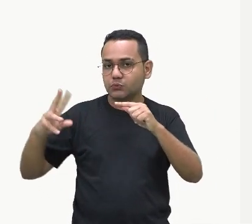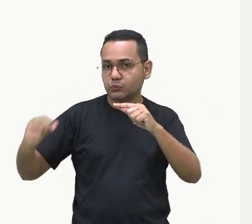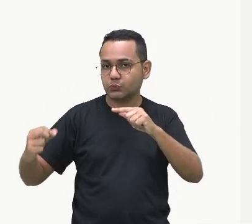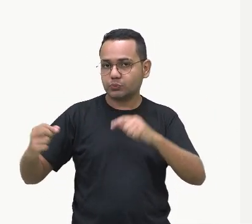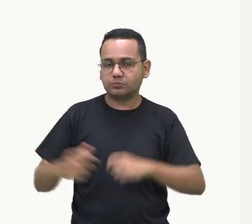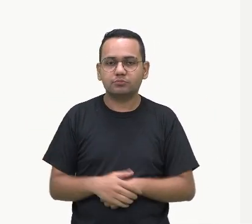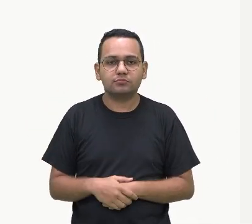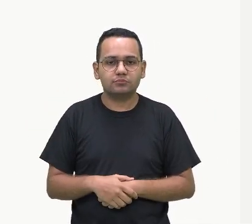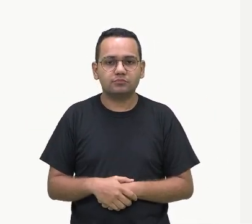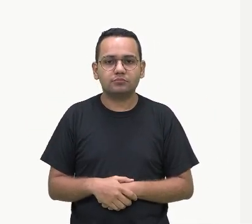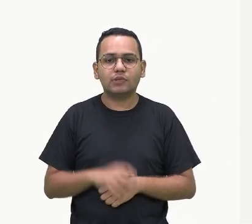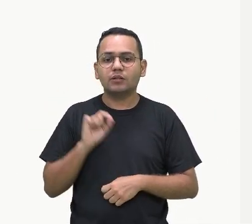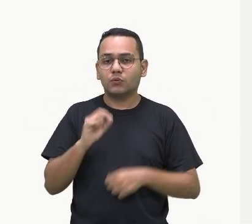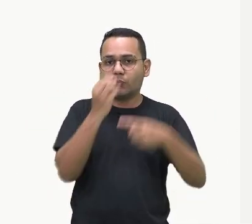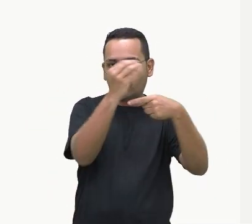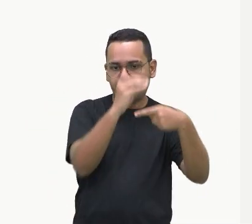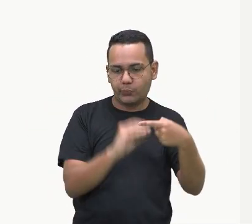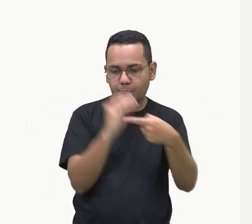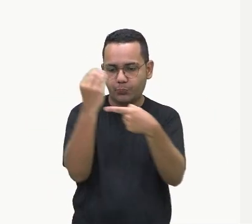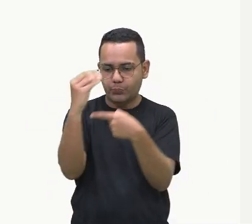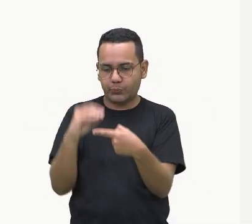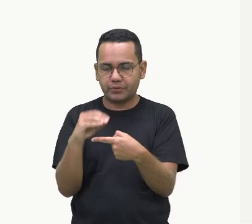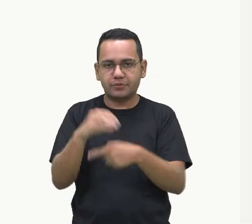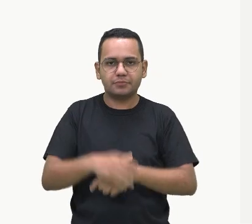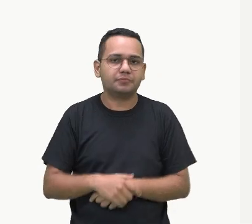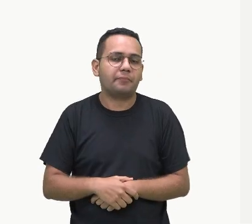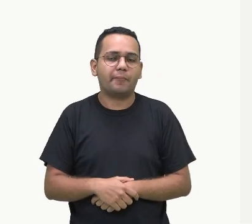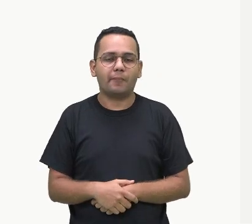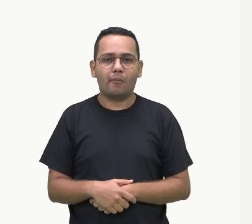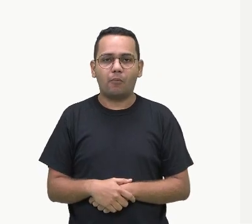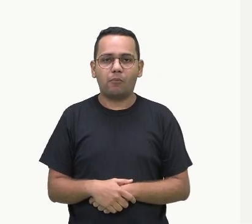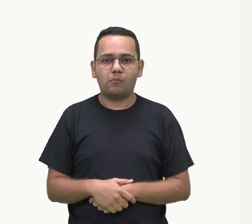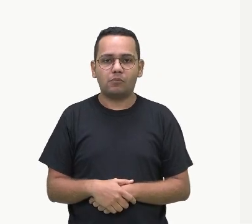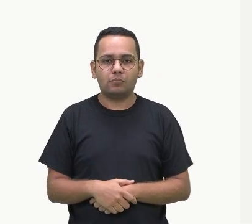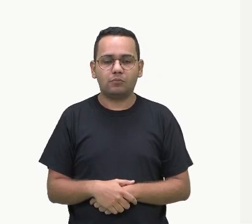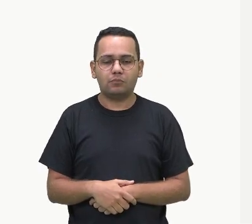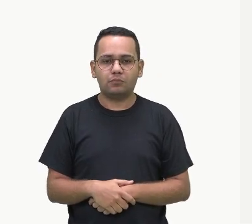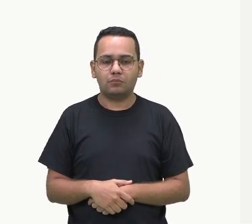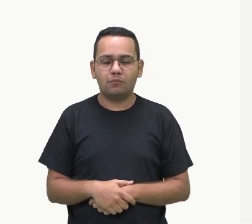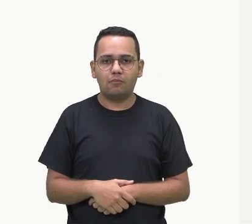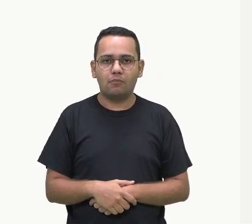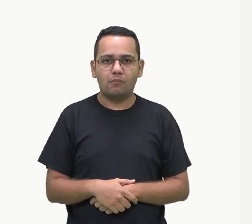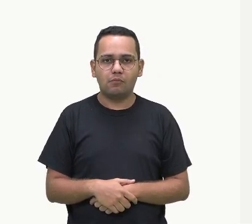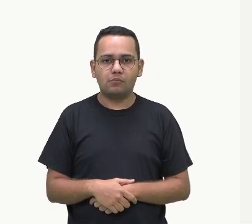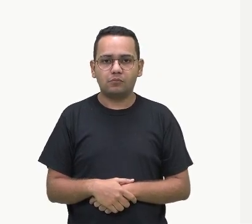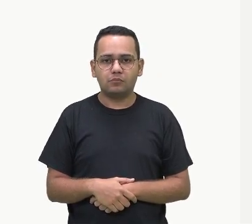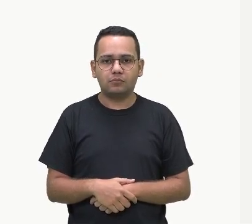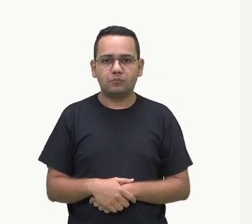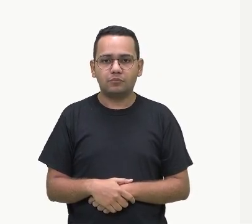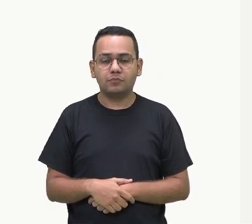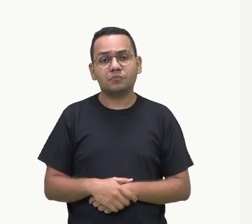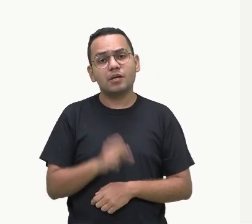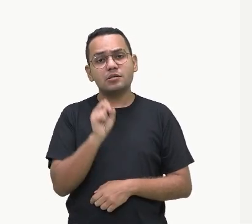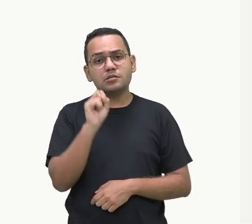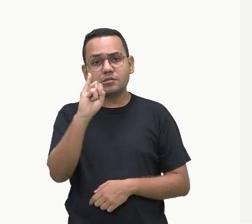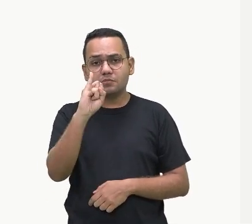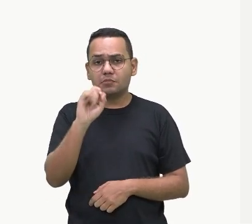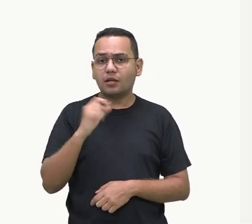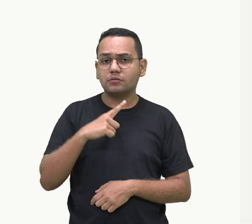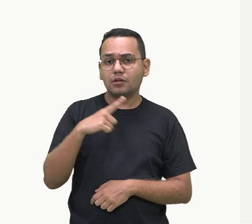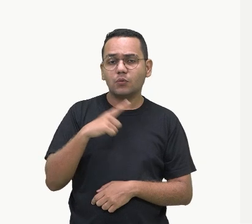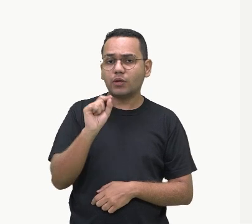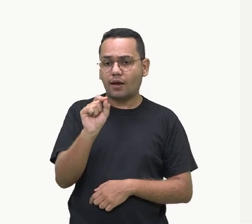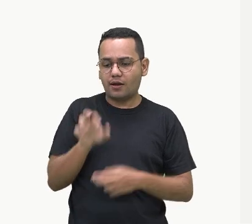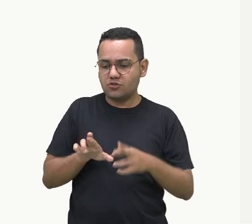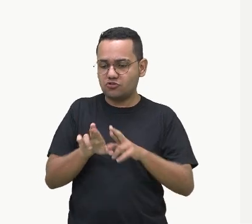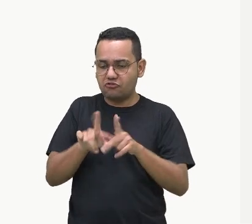uma proporção. Como assim uma proporção? Se um lado vai aumentar o dobro, o outro lado também vai ter que aumentar